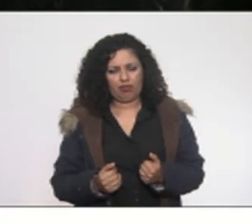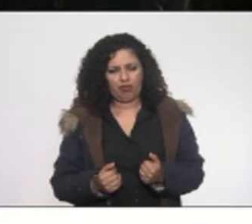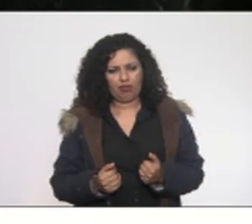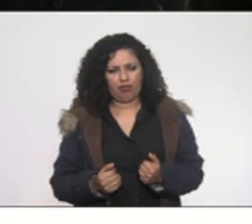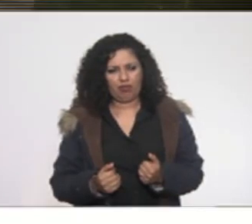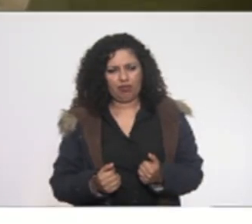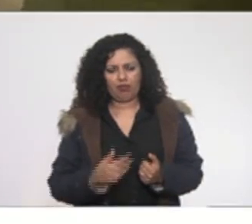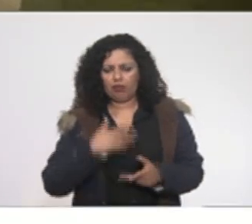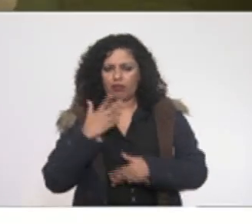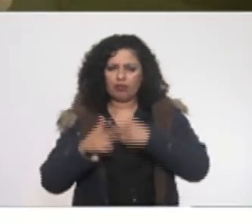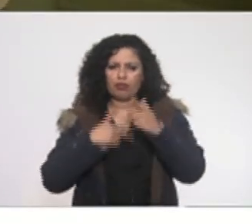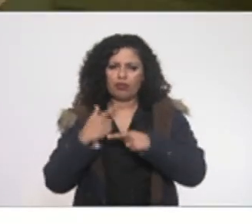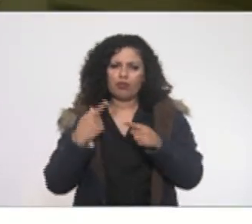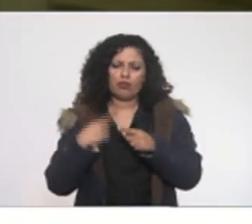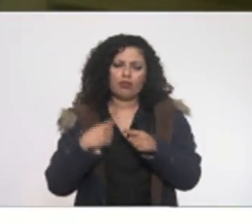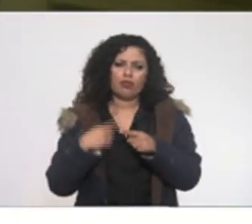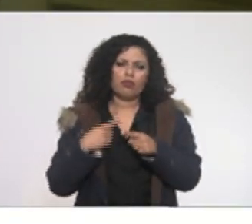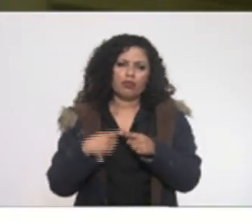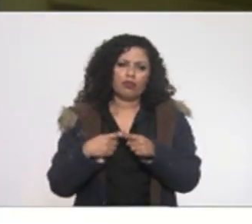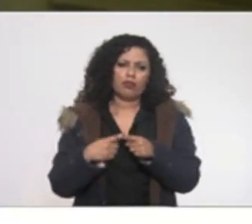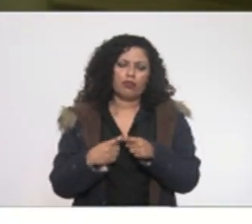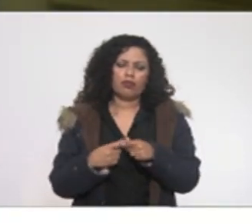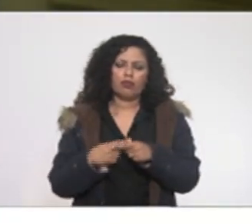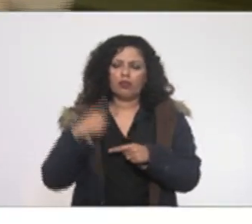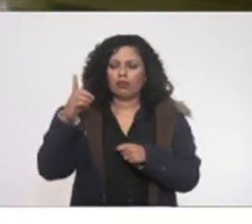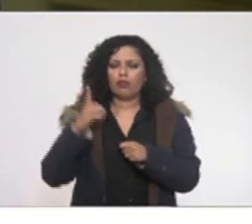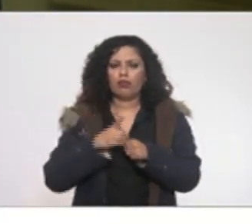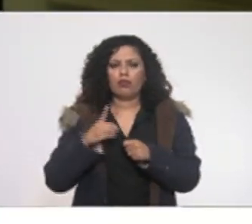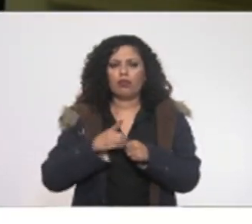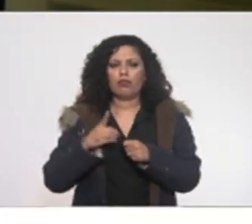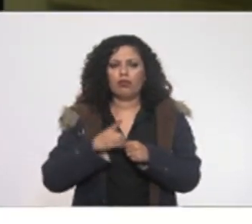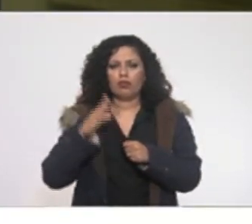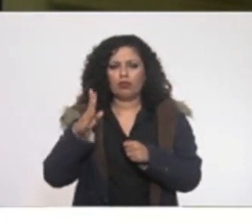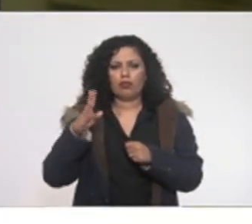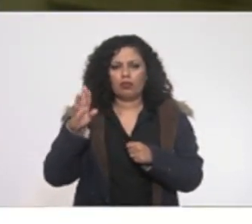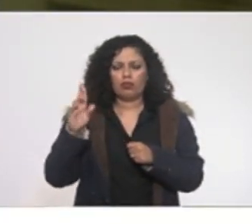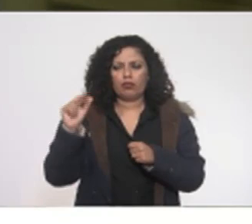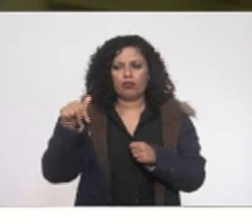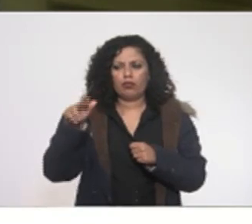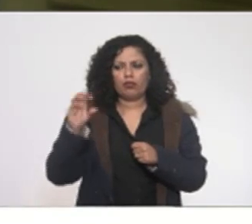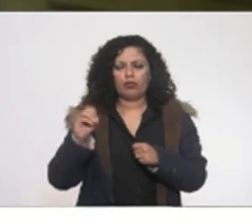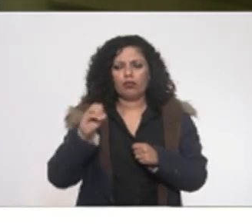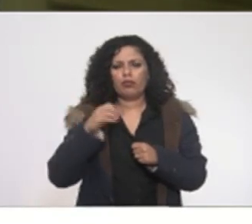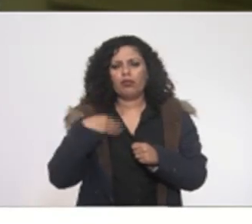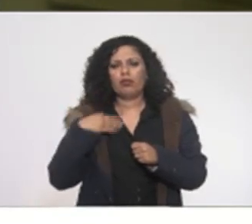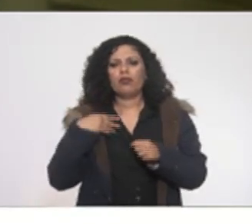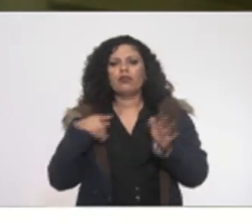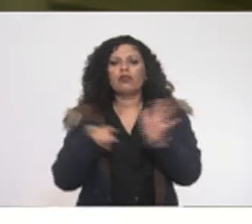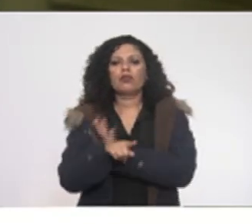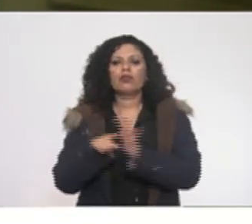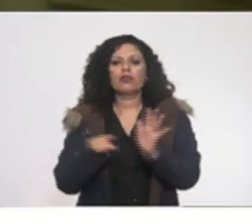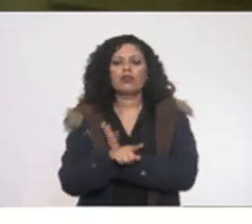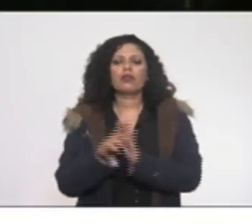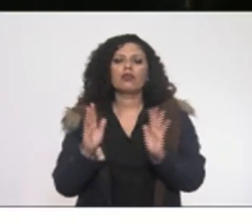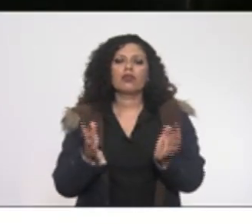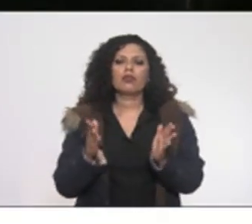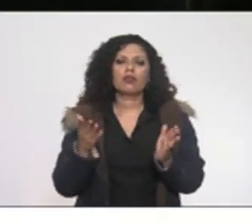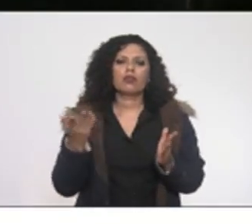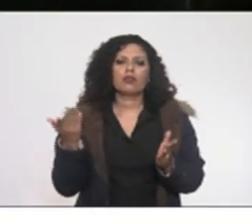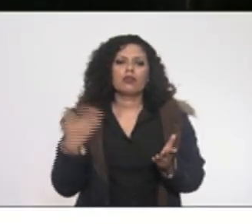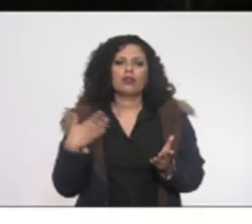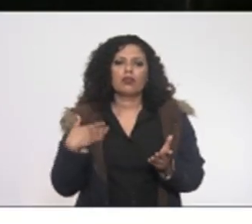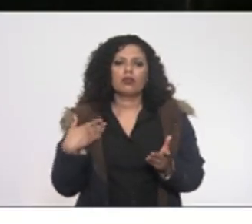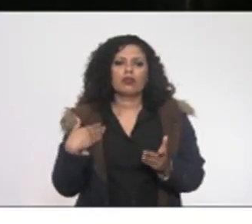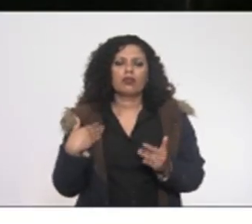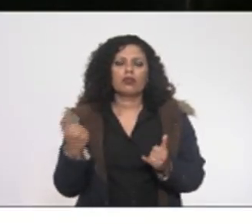função da colocação do doutor Bruno. Essa pergunta já foi feita. Eu queria, então, aproveitar, vamos deliberar rápido,